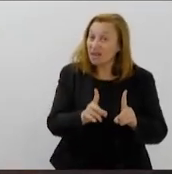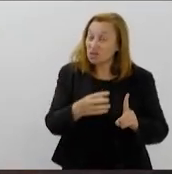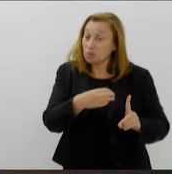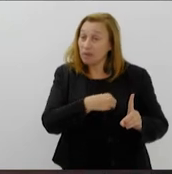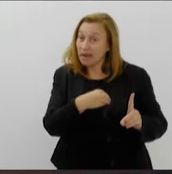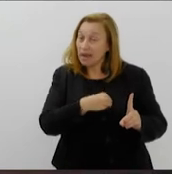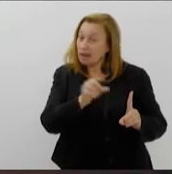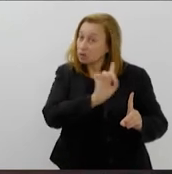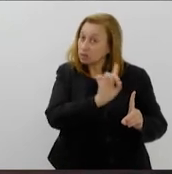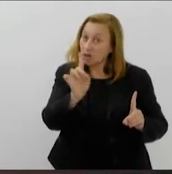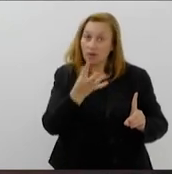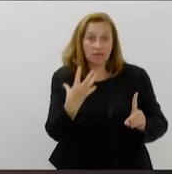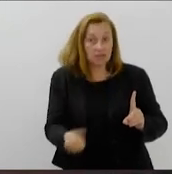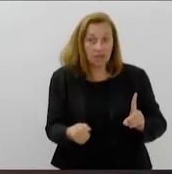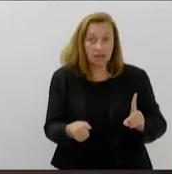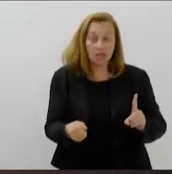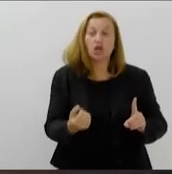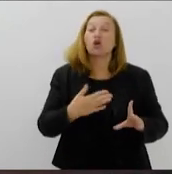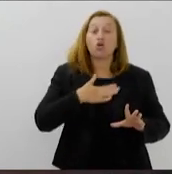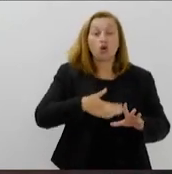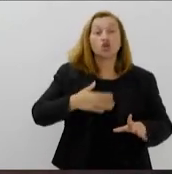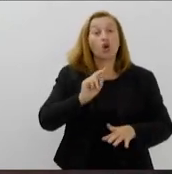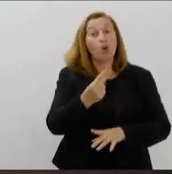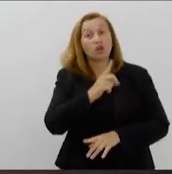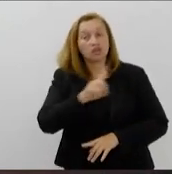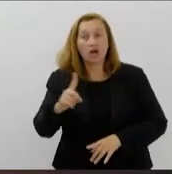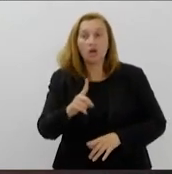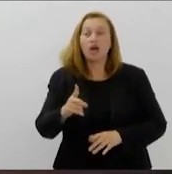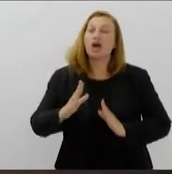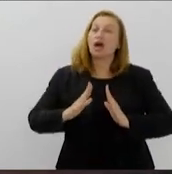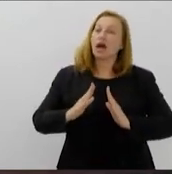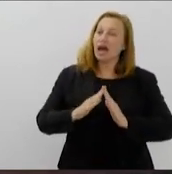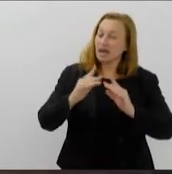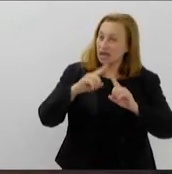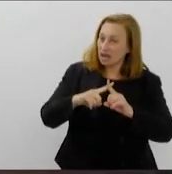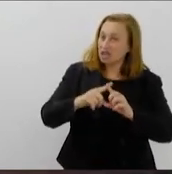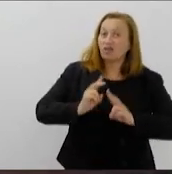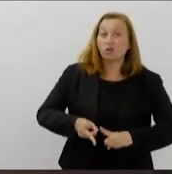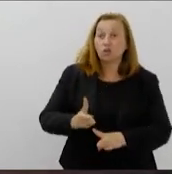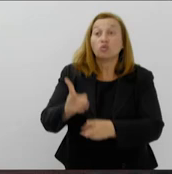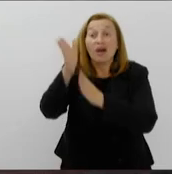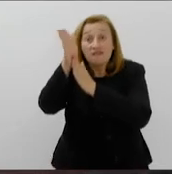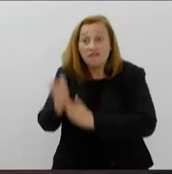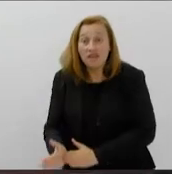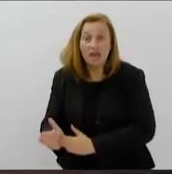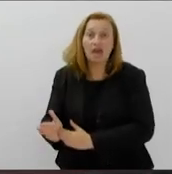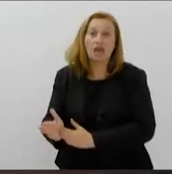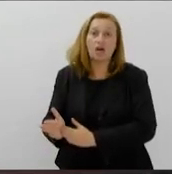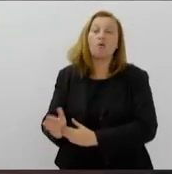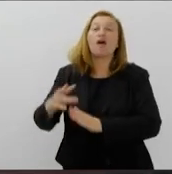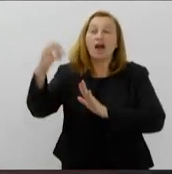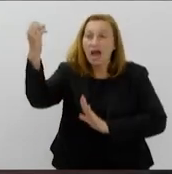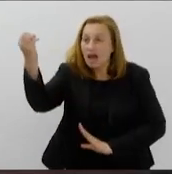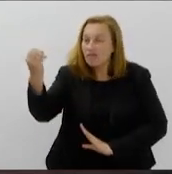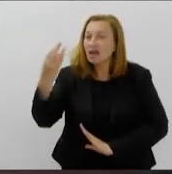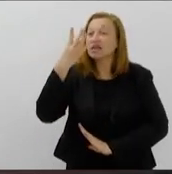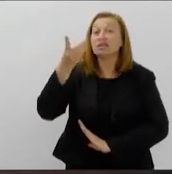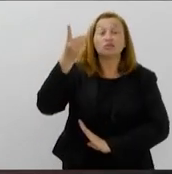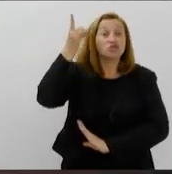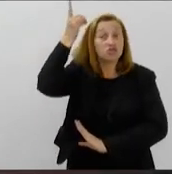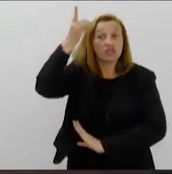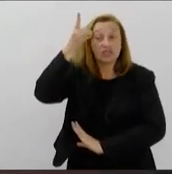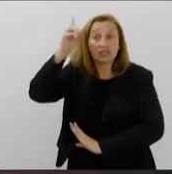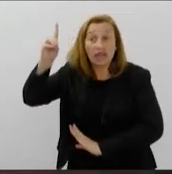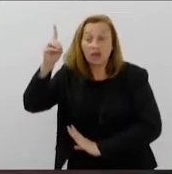Gostemos ou não, a Igreja vai permanecer fiel à revelação divina, a